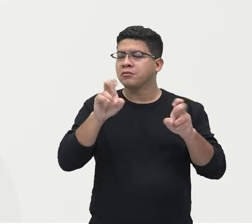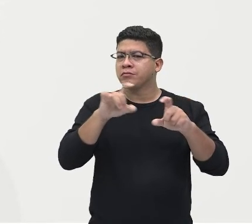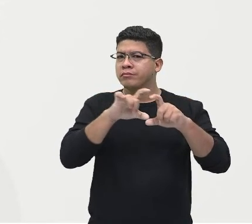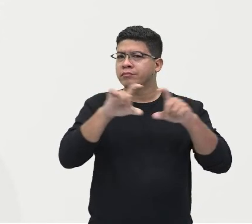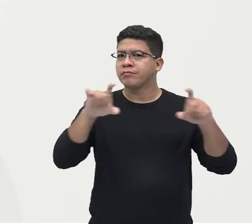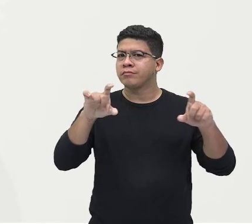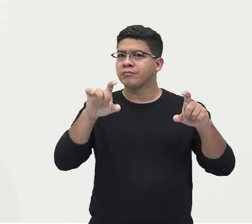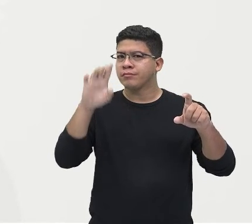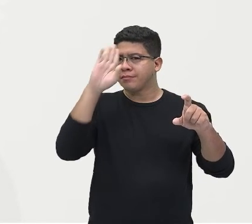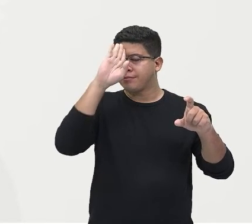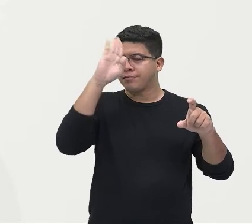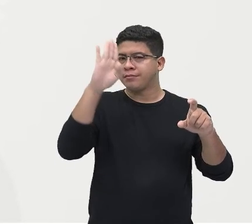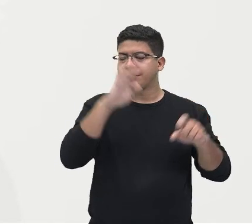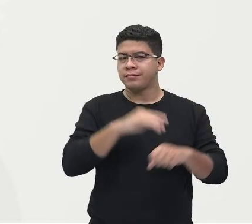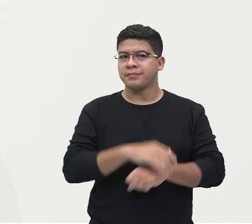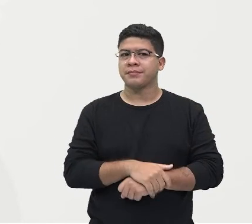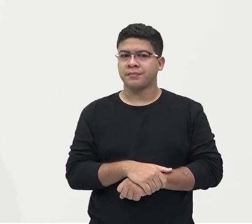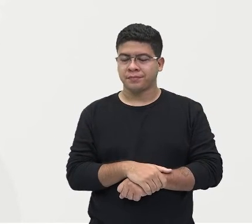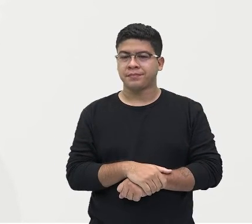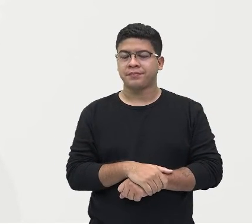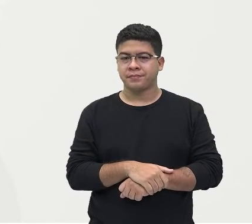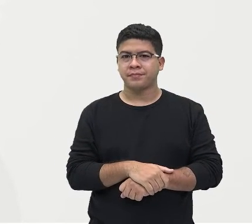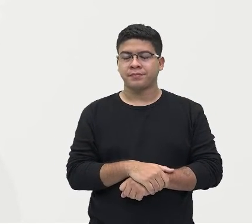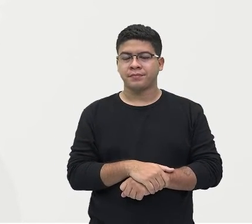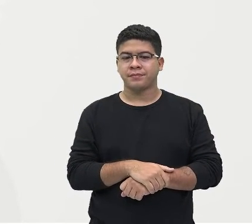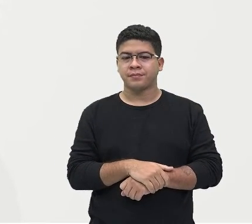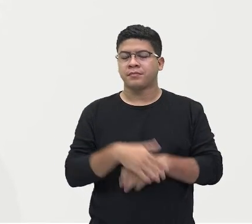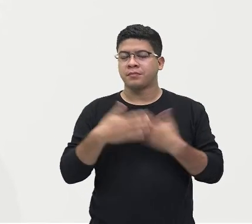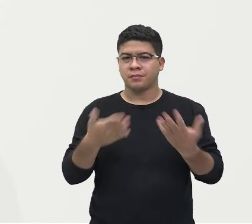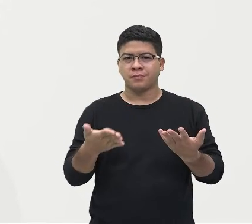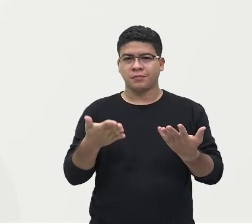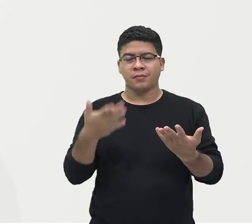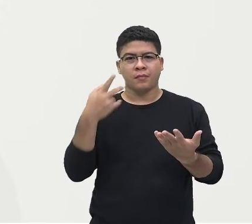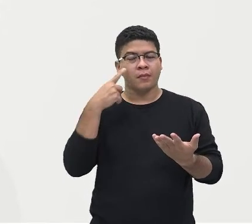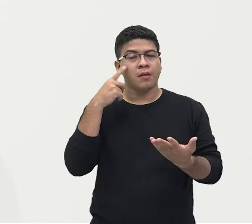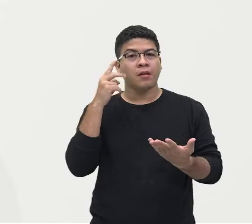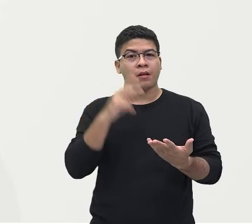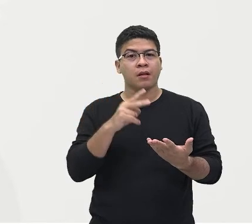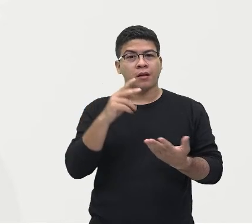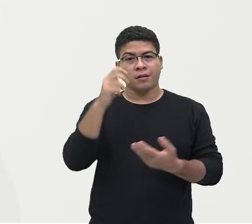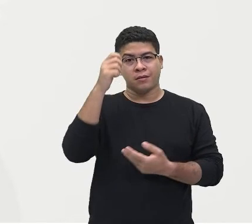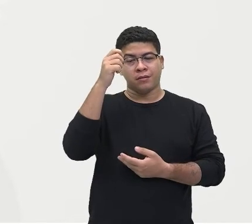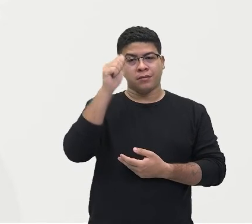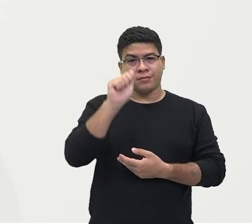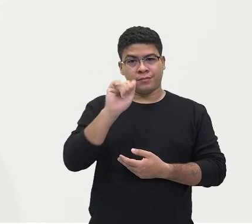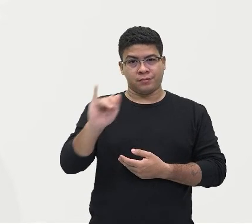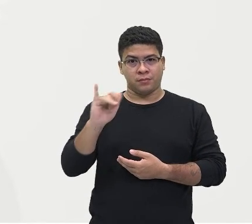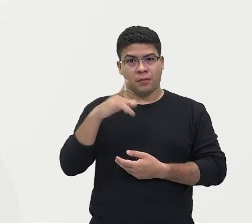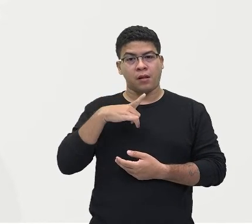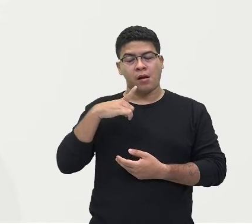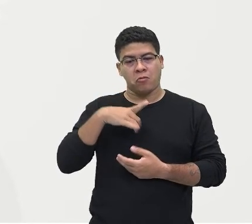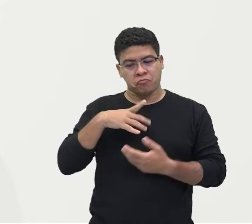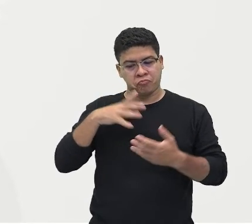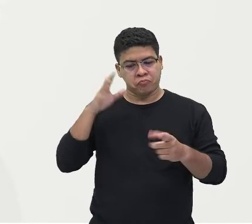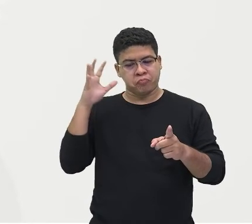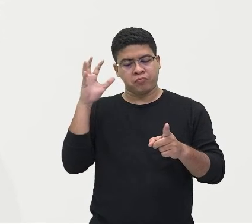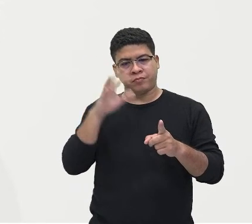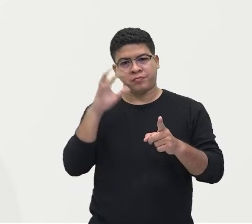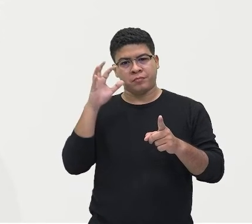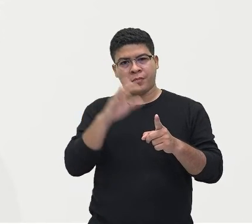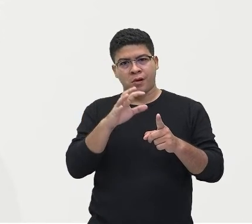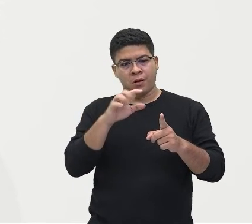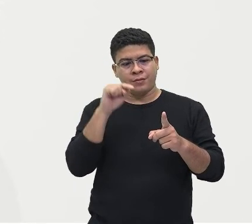do parágrafo? Ele afirmou que a inteligência artificial tem muita influência no